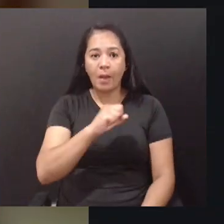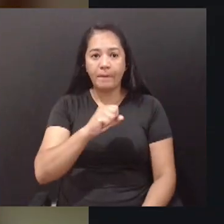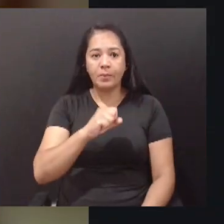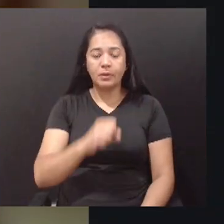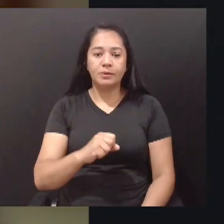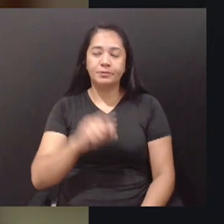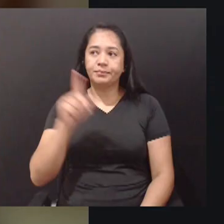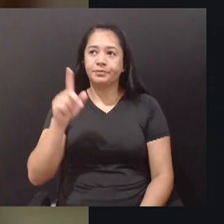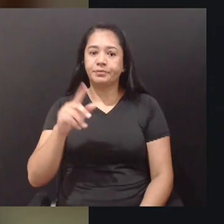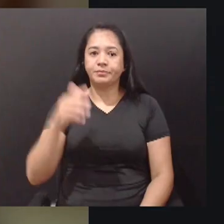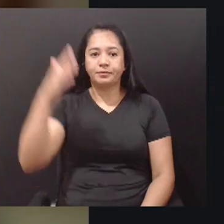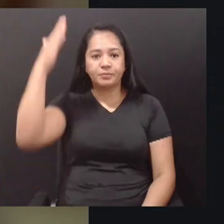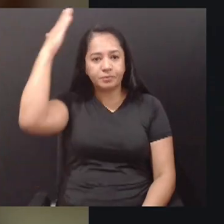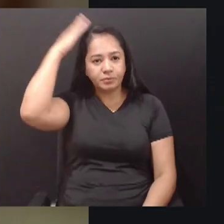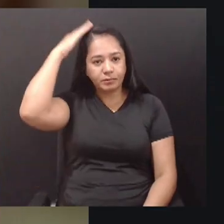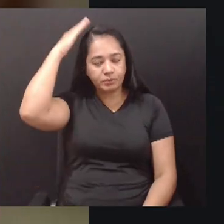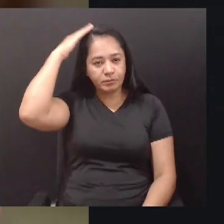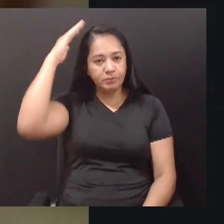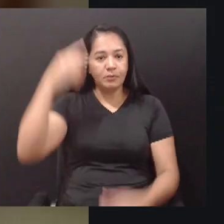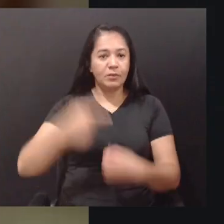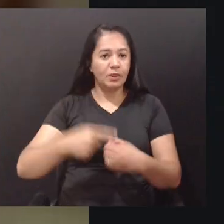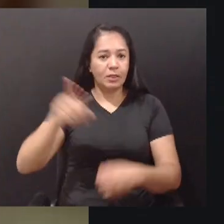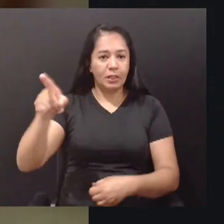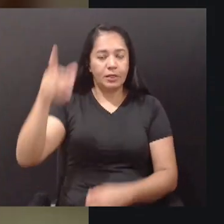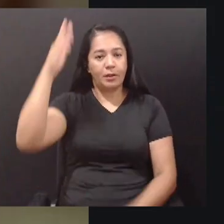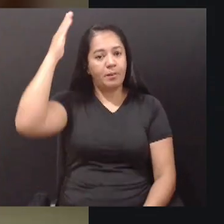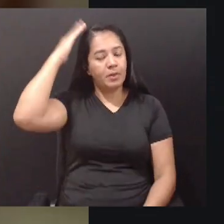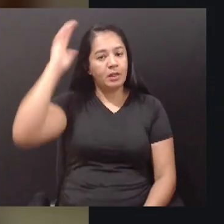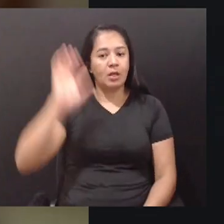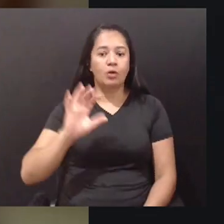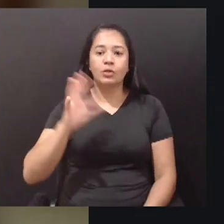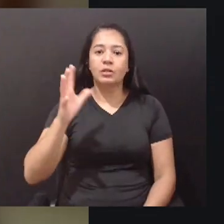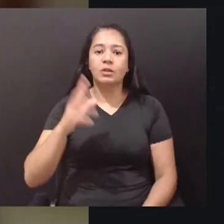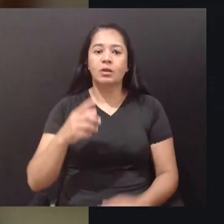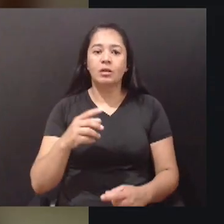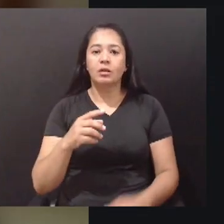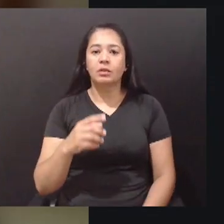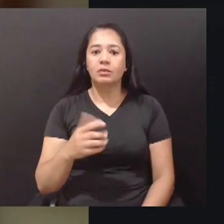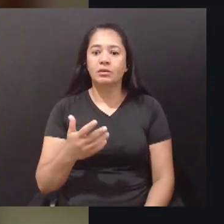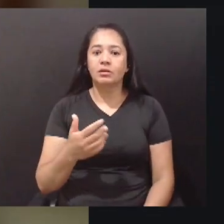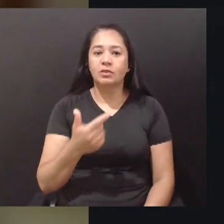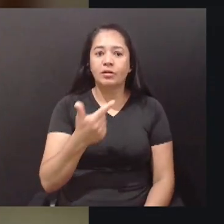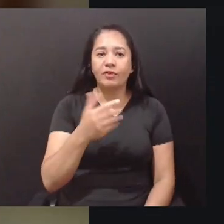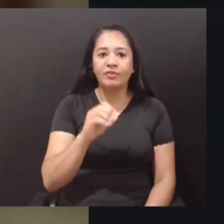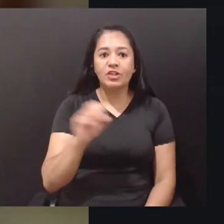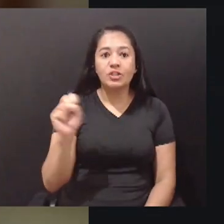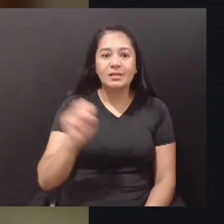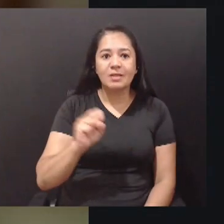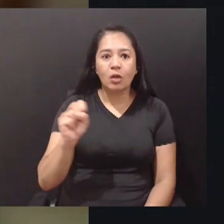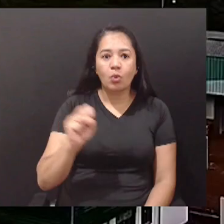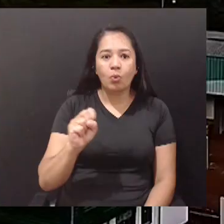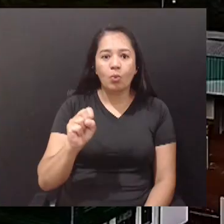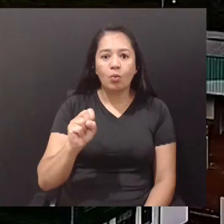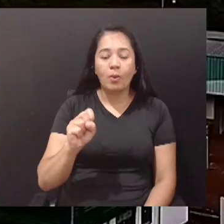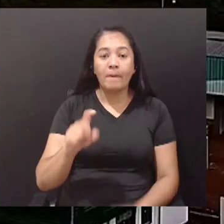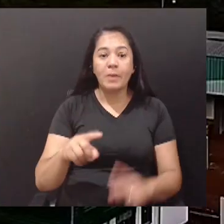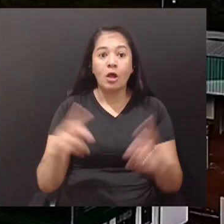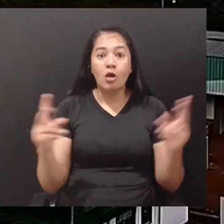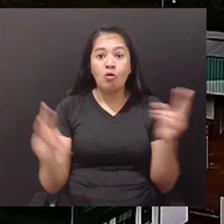Bonito do Iguaçu e no Paraná, ele durou cerca de 20 segundos, só que os ventos chegaram